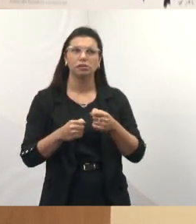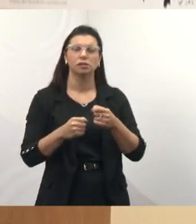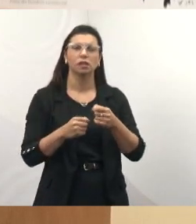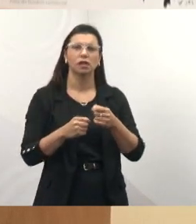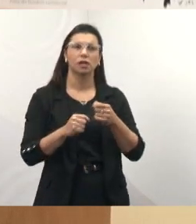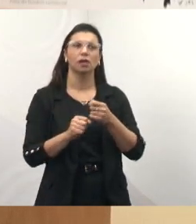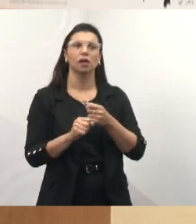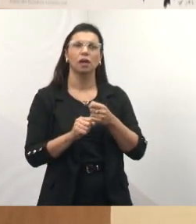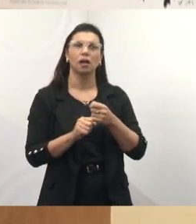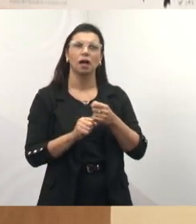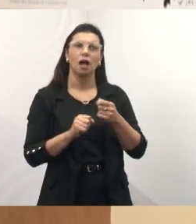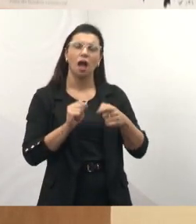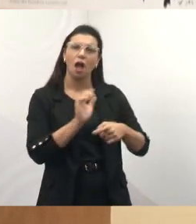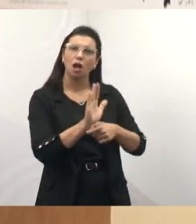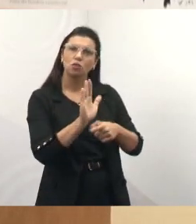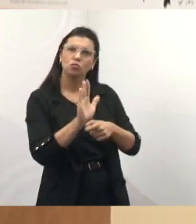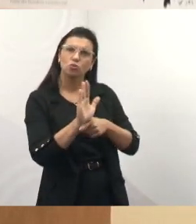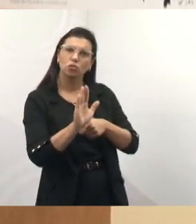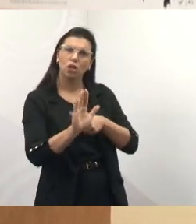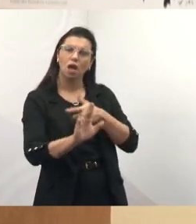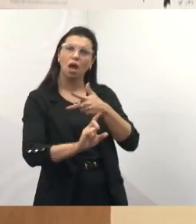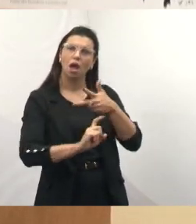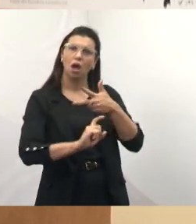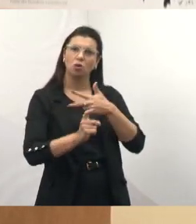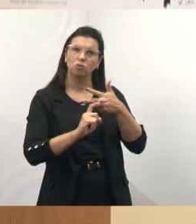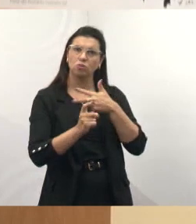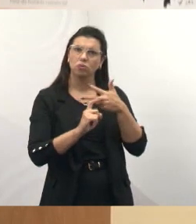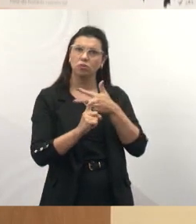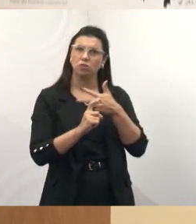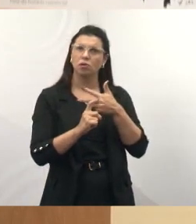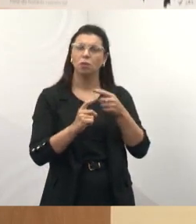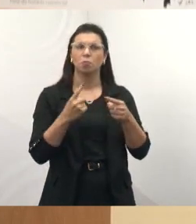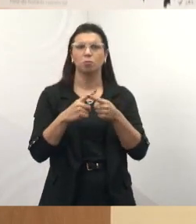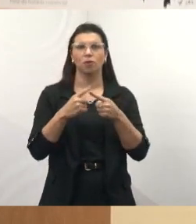Legislativo, auxilia fornecendo